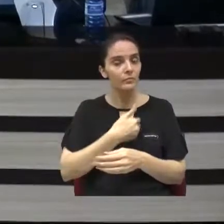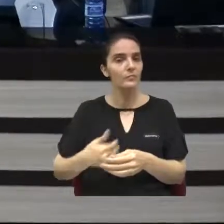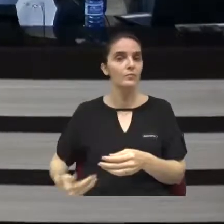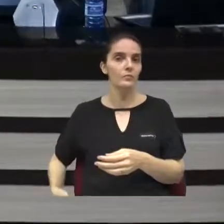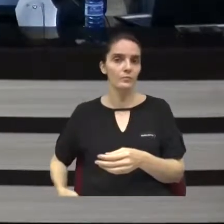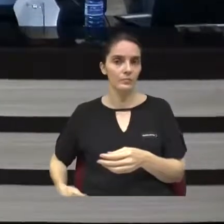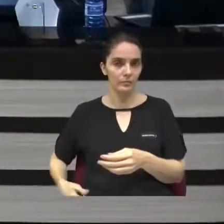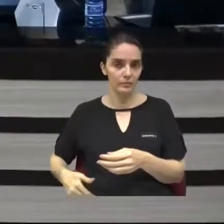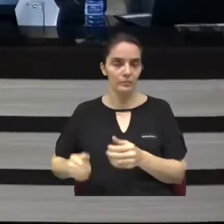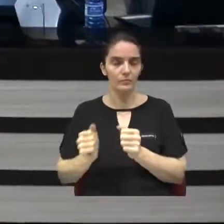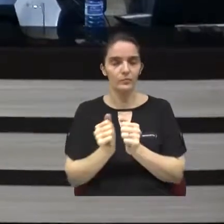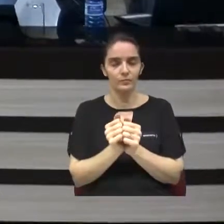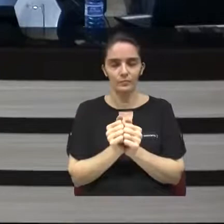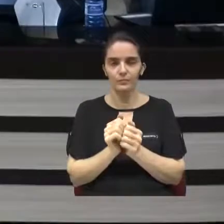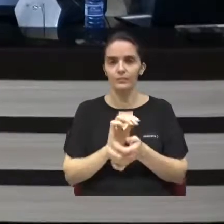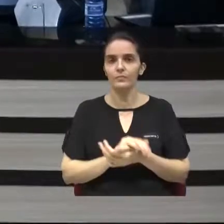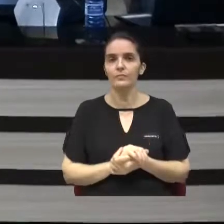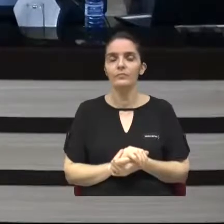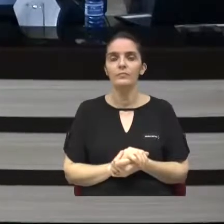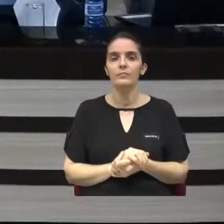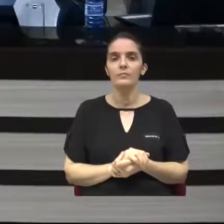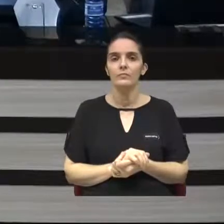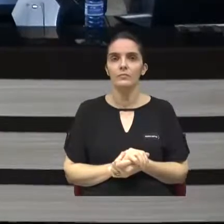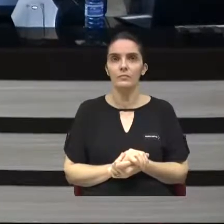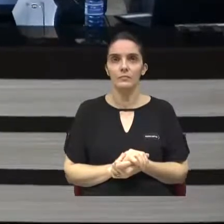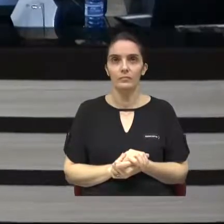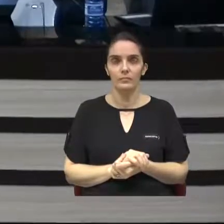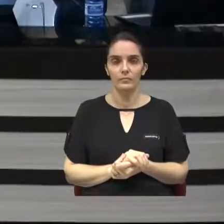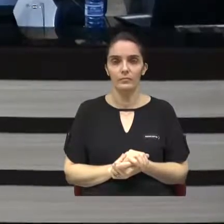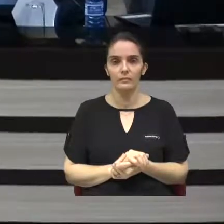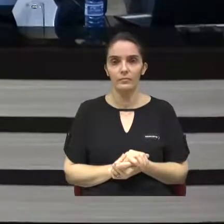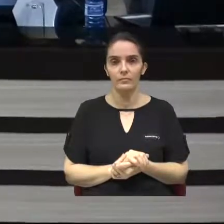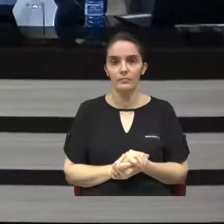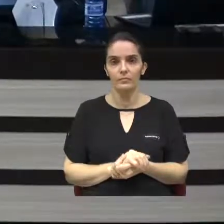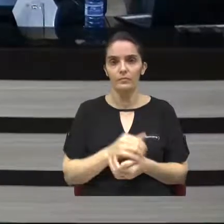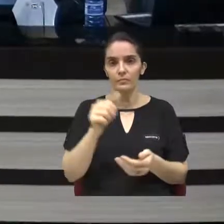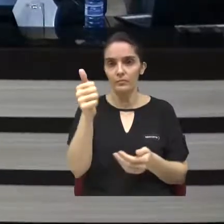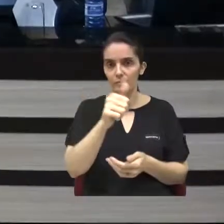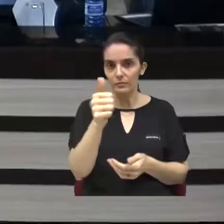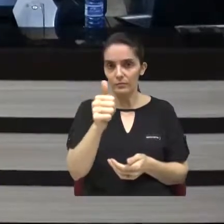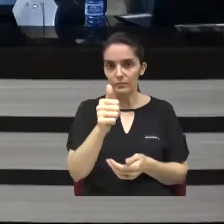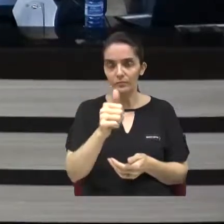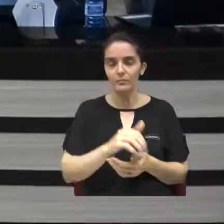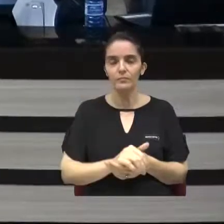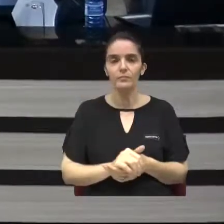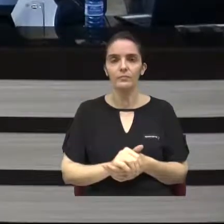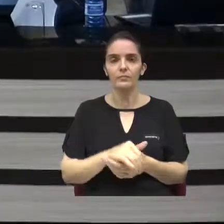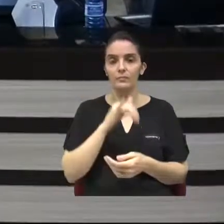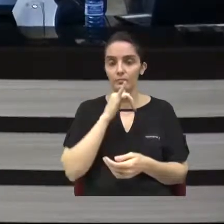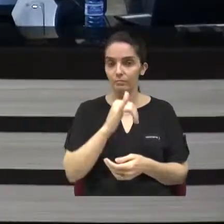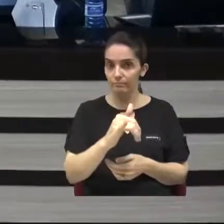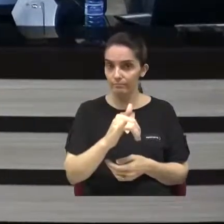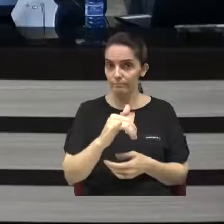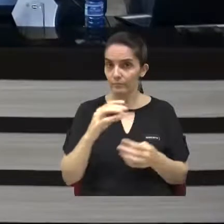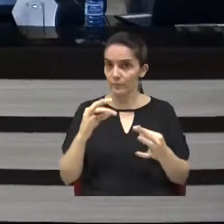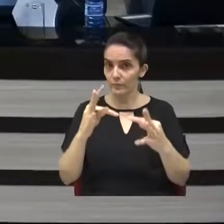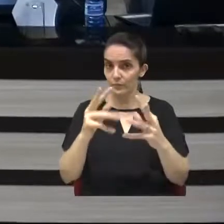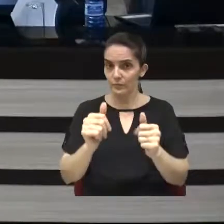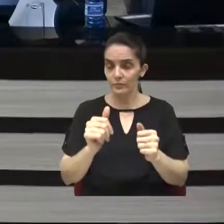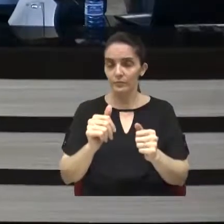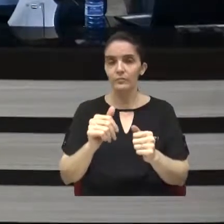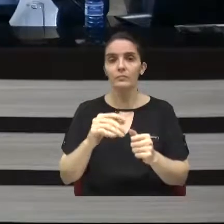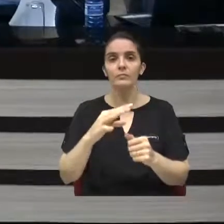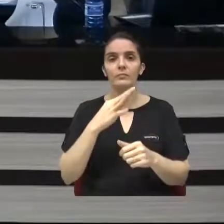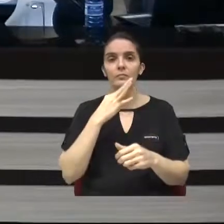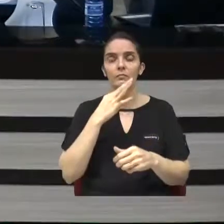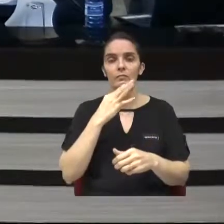envolvidos na tramitação daquela propositura. 11. Tal denúncia tornou-se conhecida em 14 de janeiro